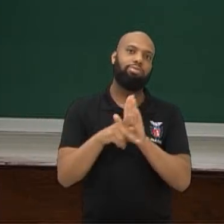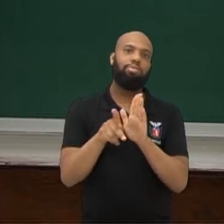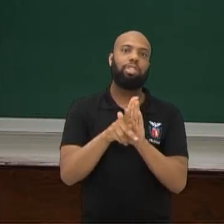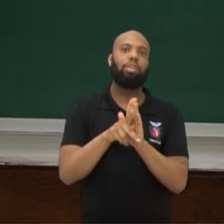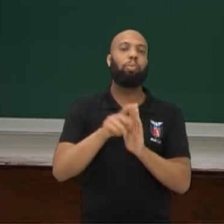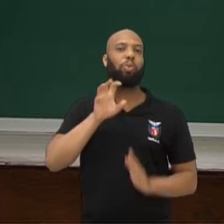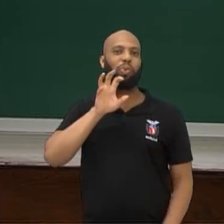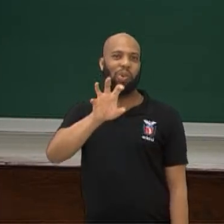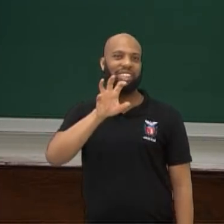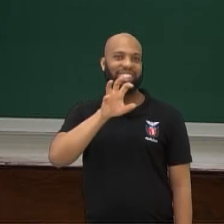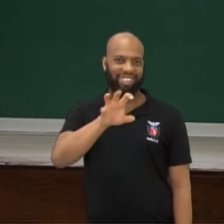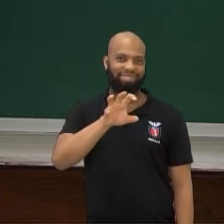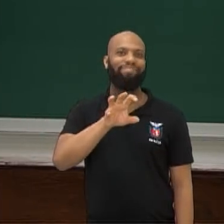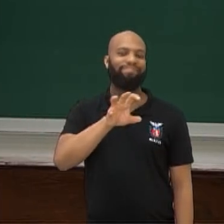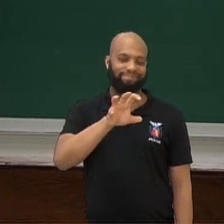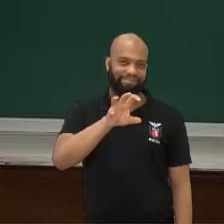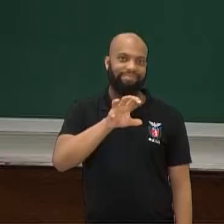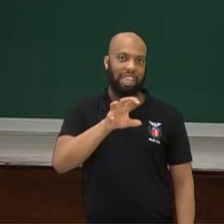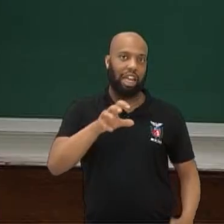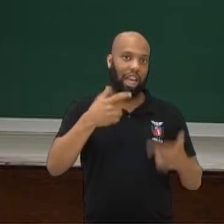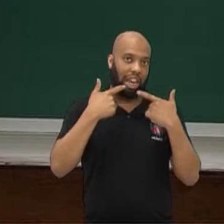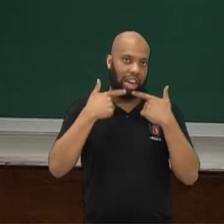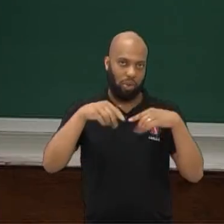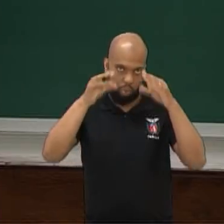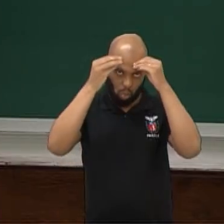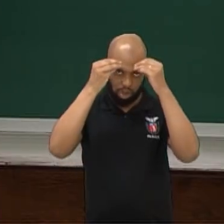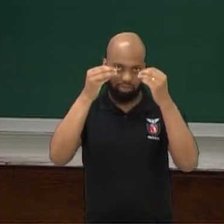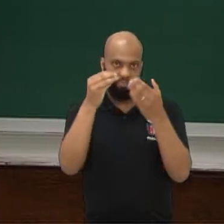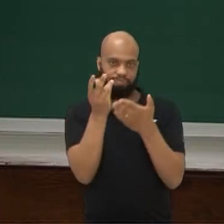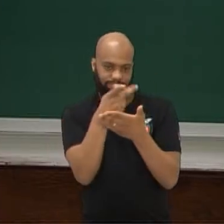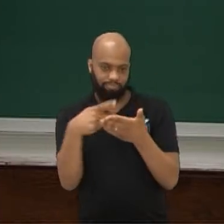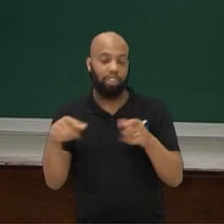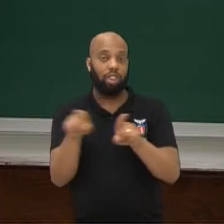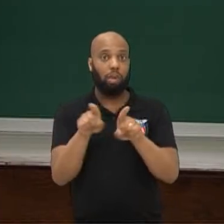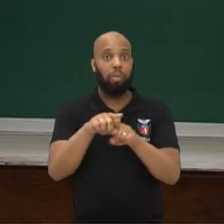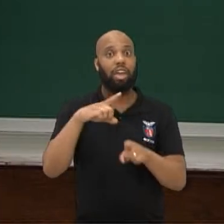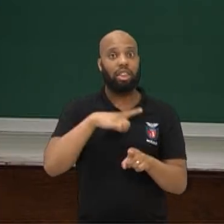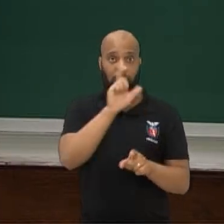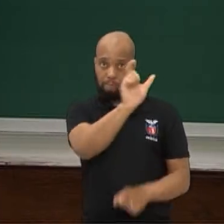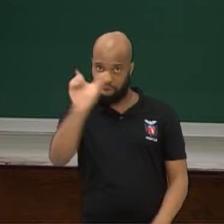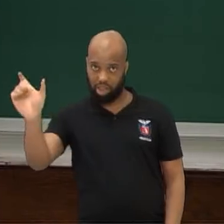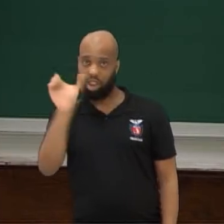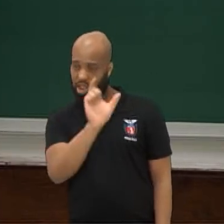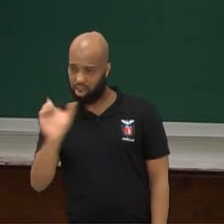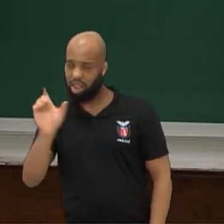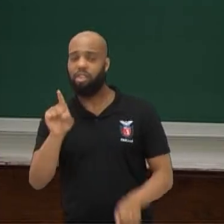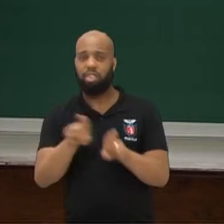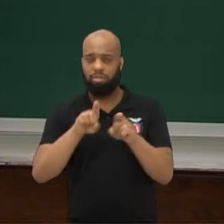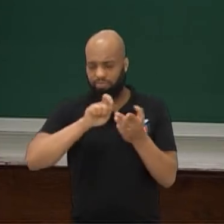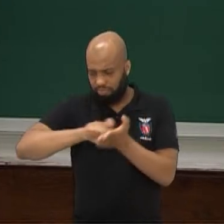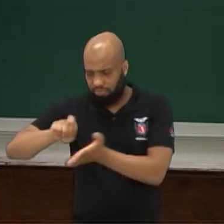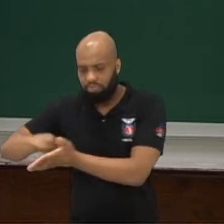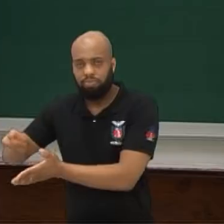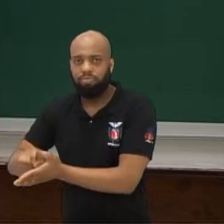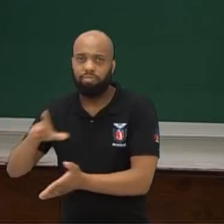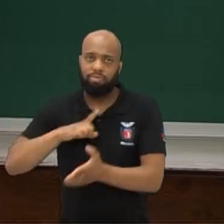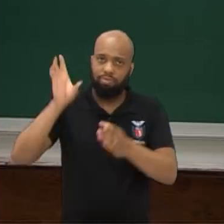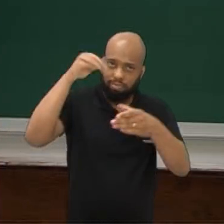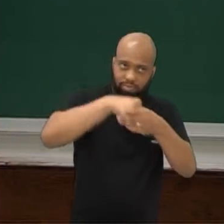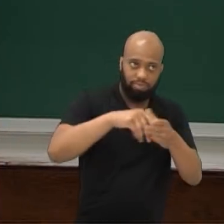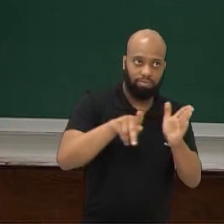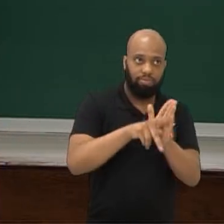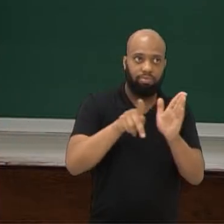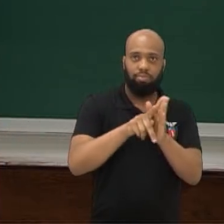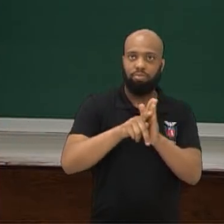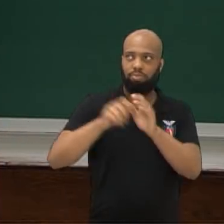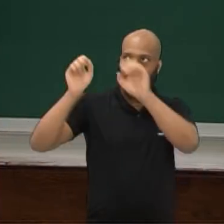não verbal. E também, obviamente, é interessante eu ter a linguagem verbal, né, que são as palavras escritas ali dentro dos balões